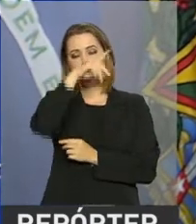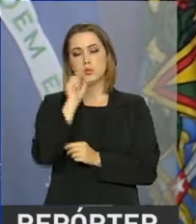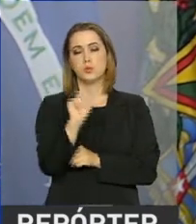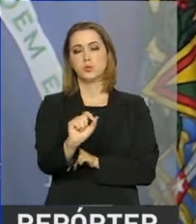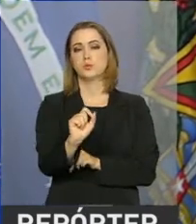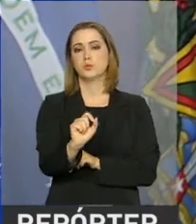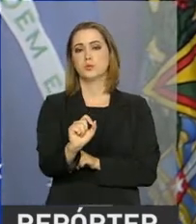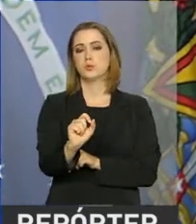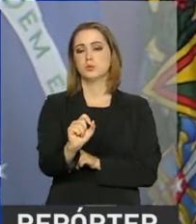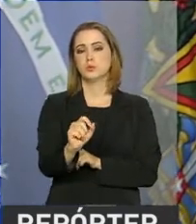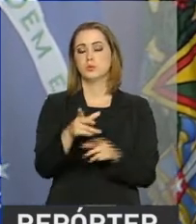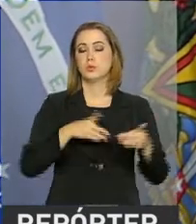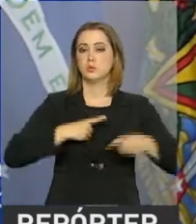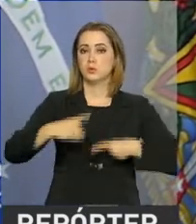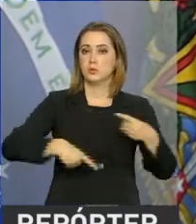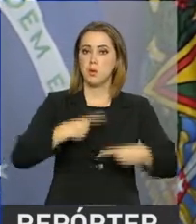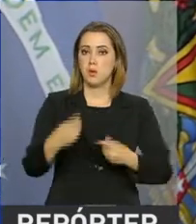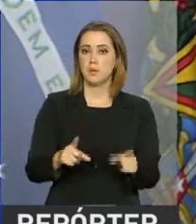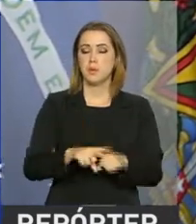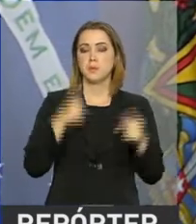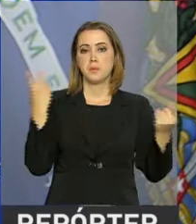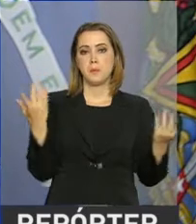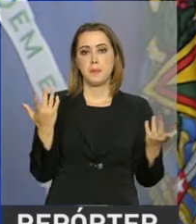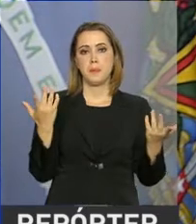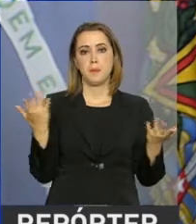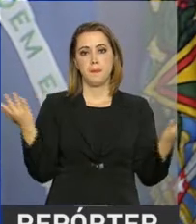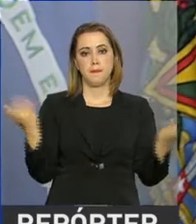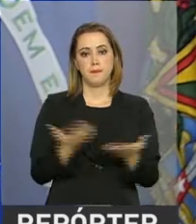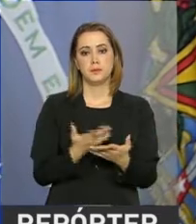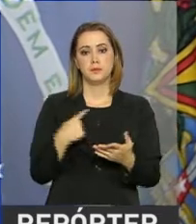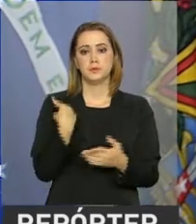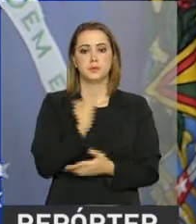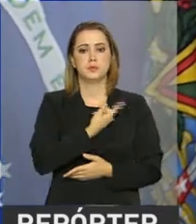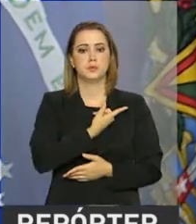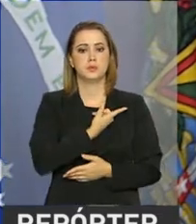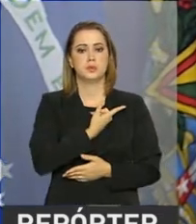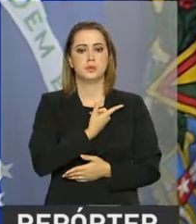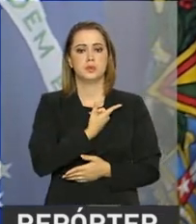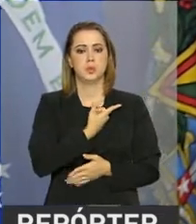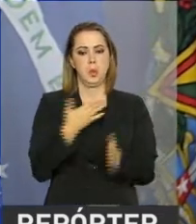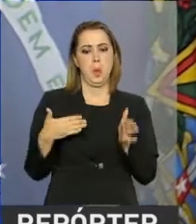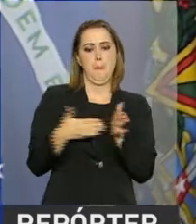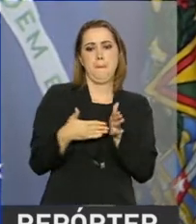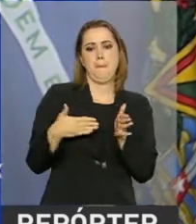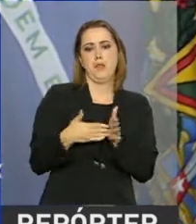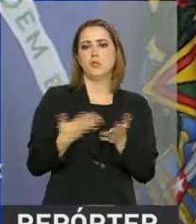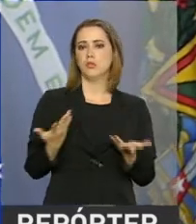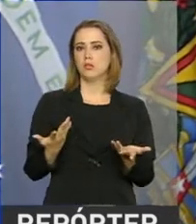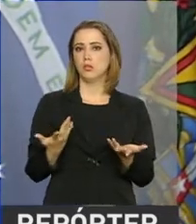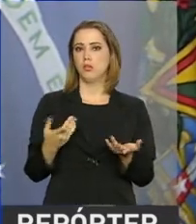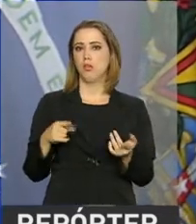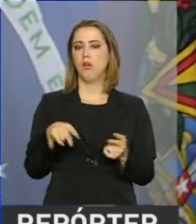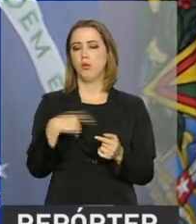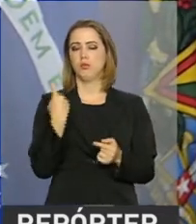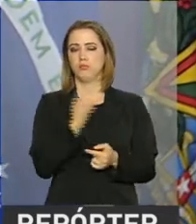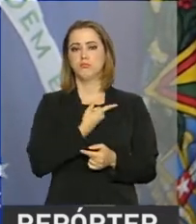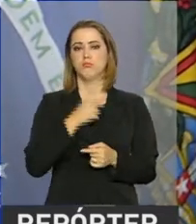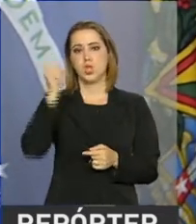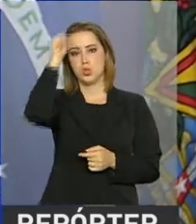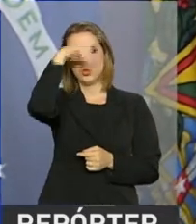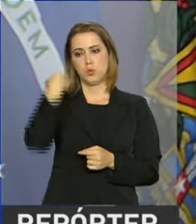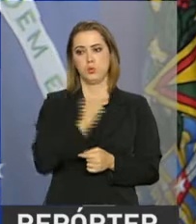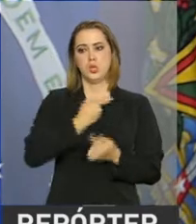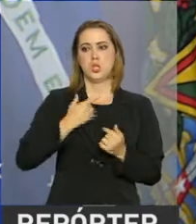é política mas que ao invés de nos é impedir estas dificuldades nos nos